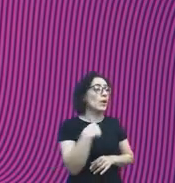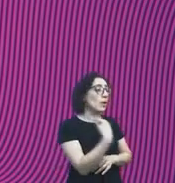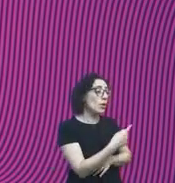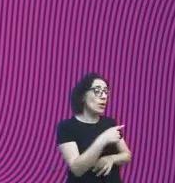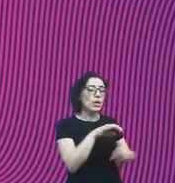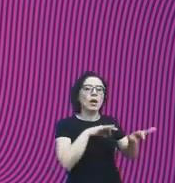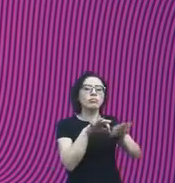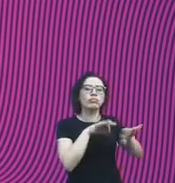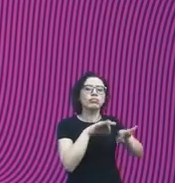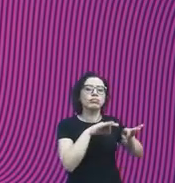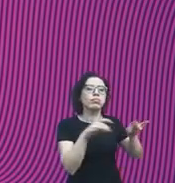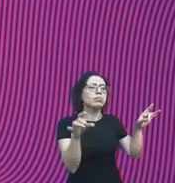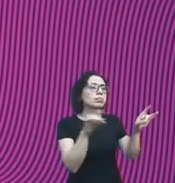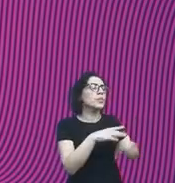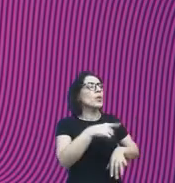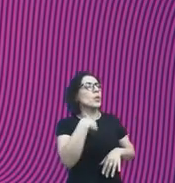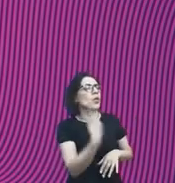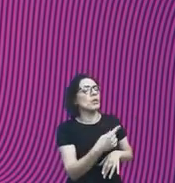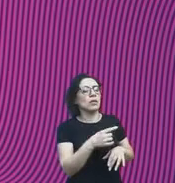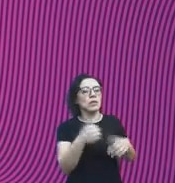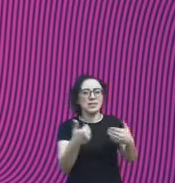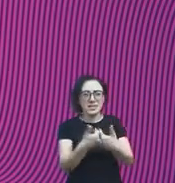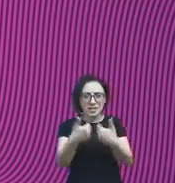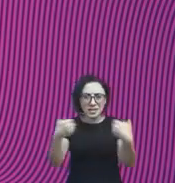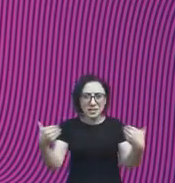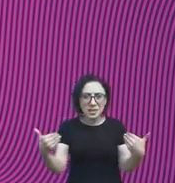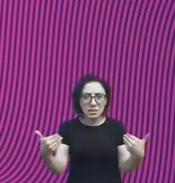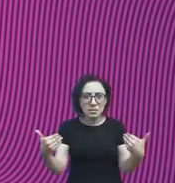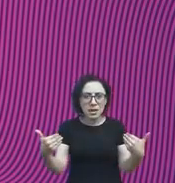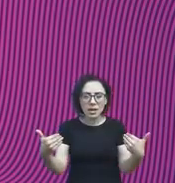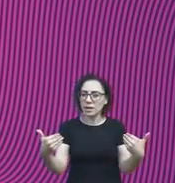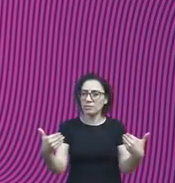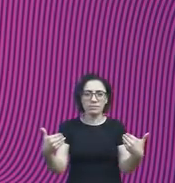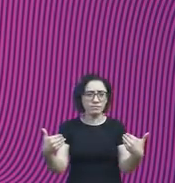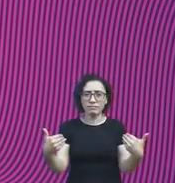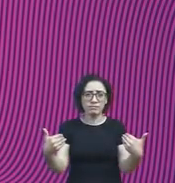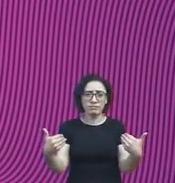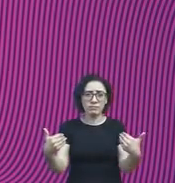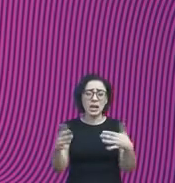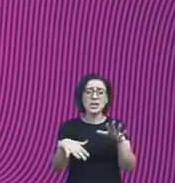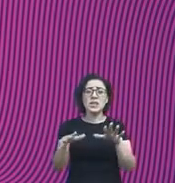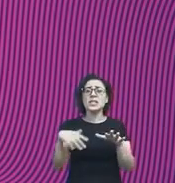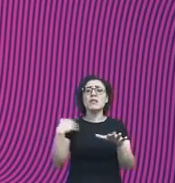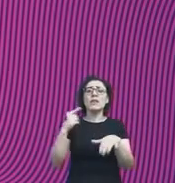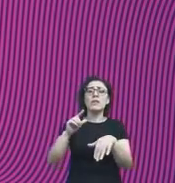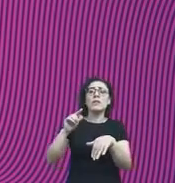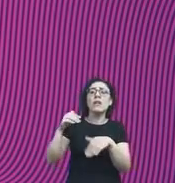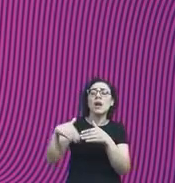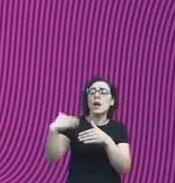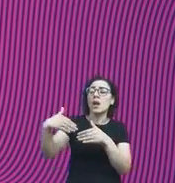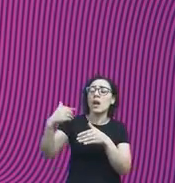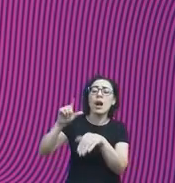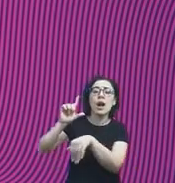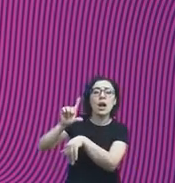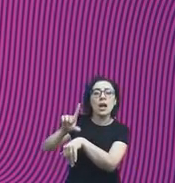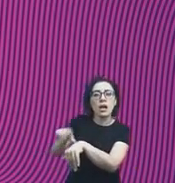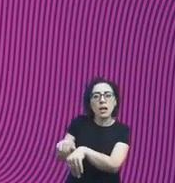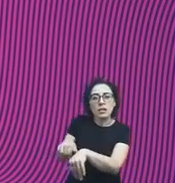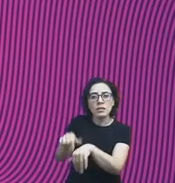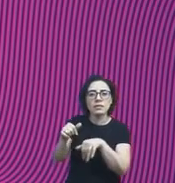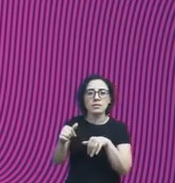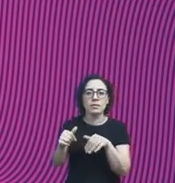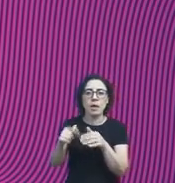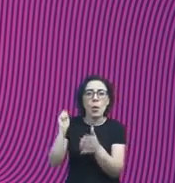adiando o prazo de pagamento das faturas que recebi, vá viabilizar o plano de saúde, ou se